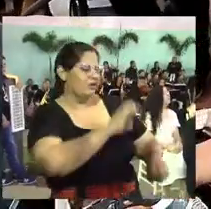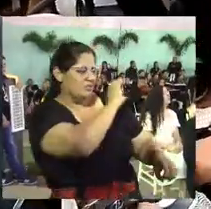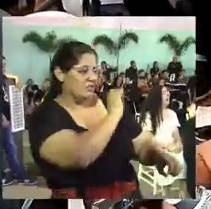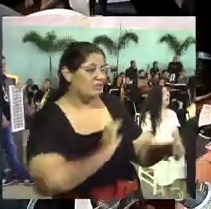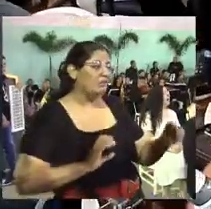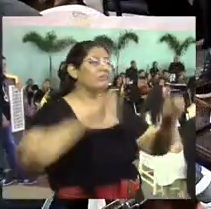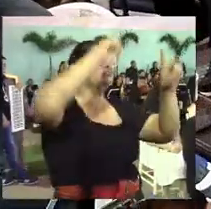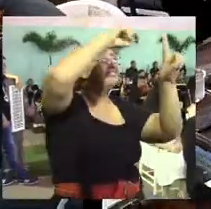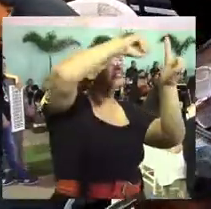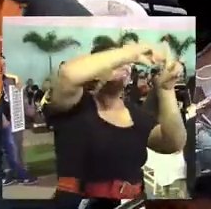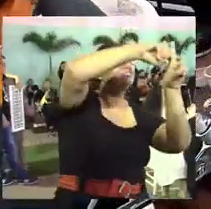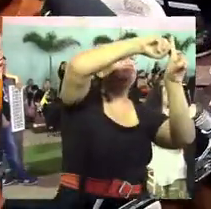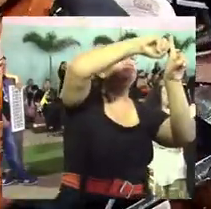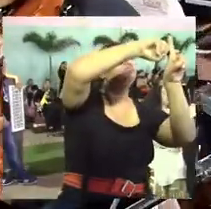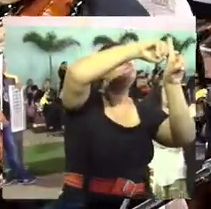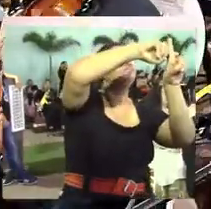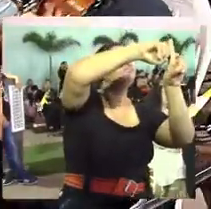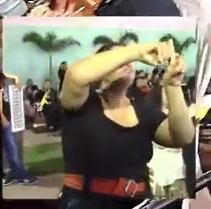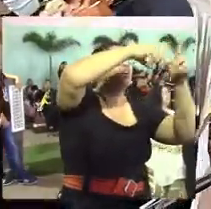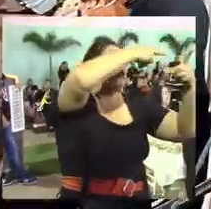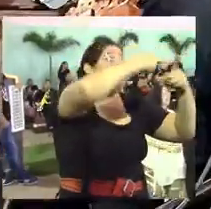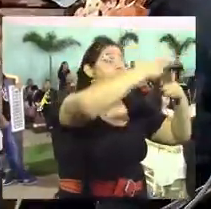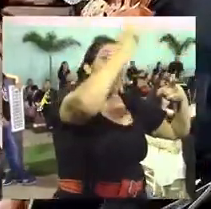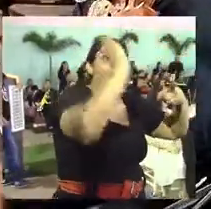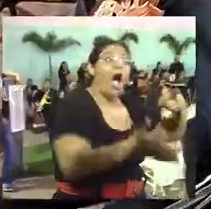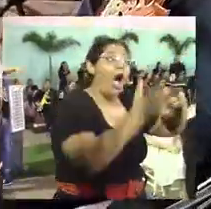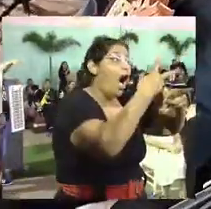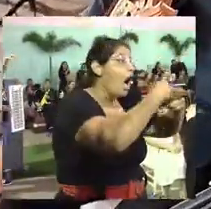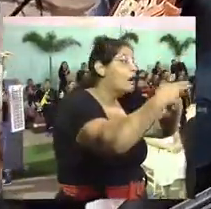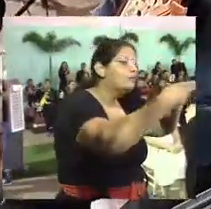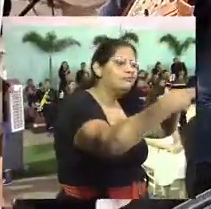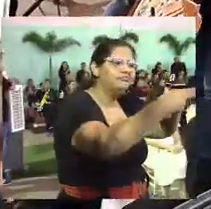tudo já venceu